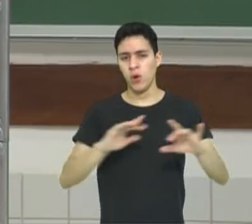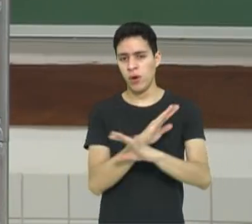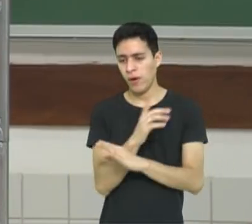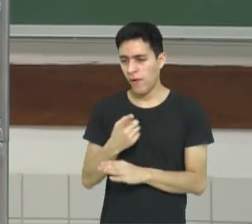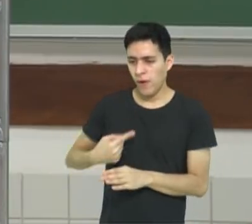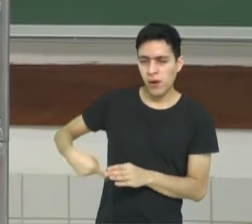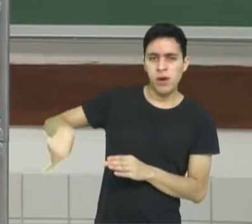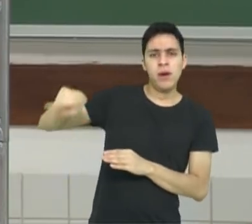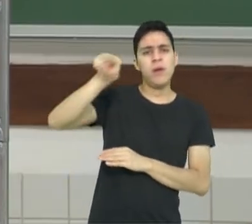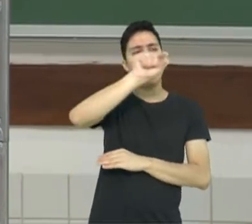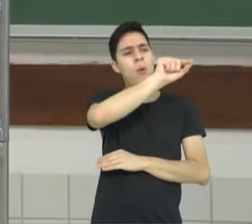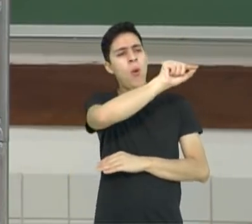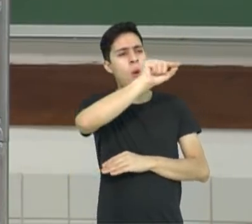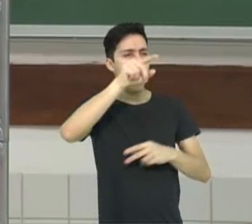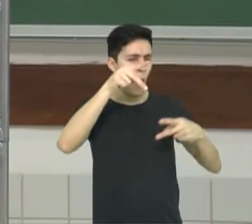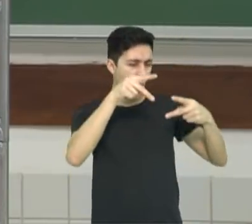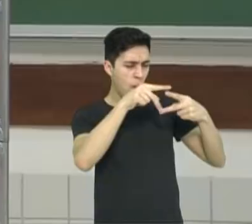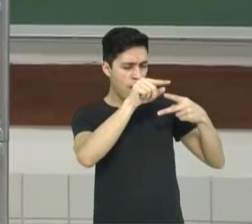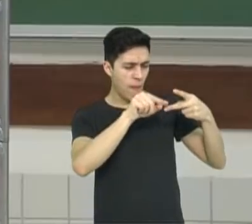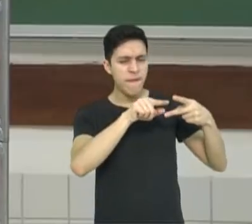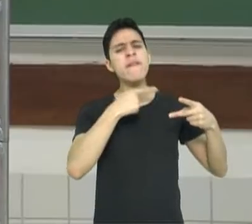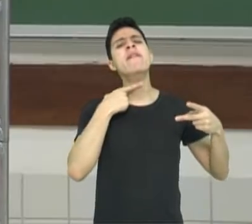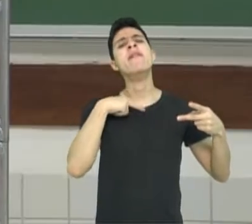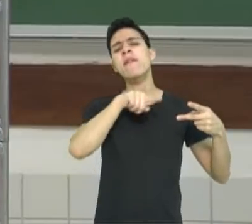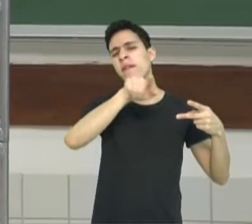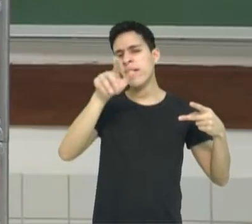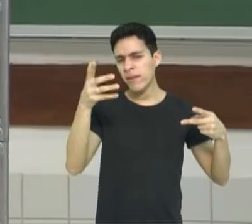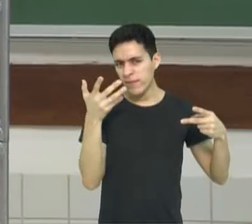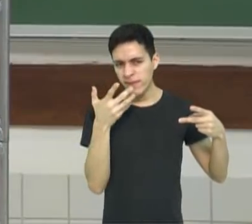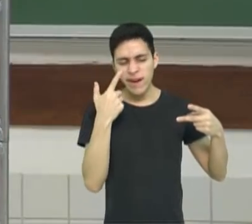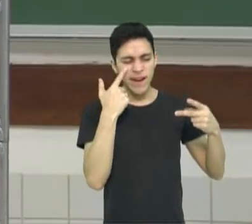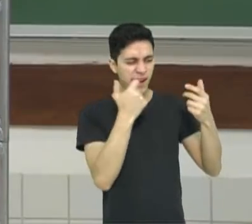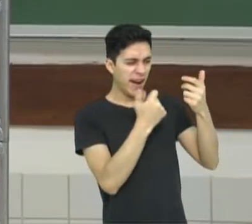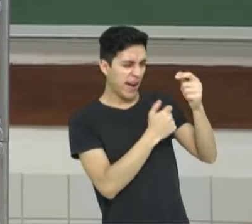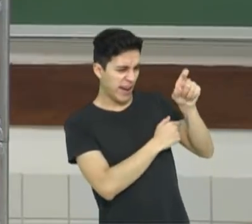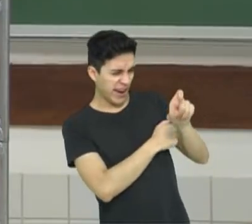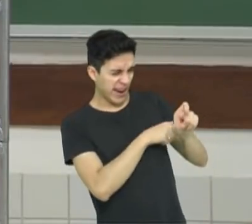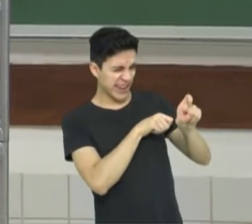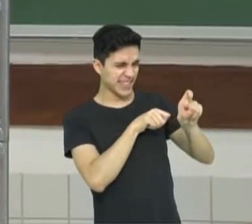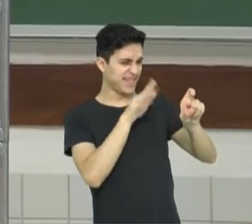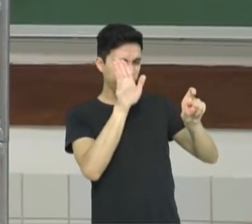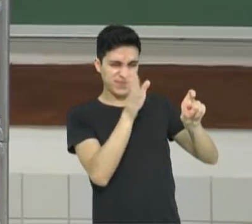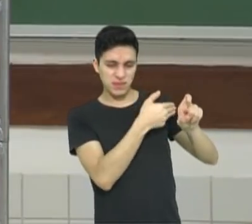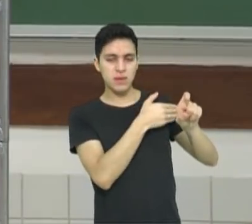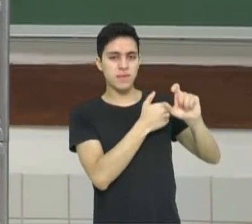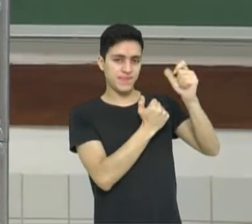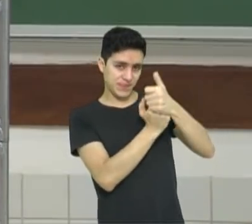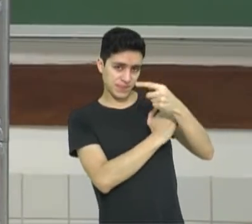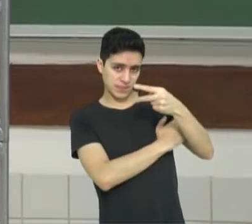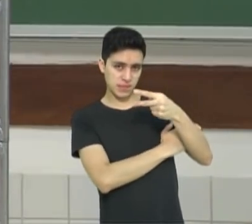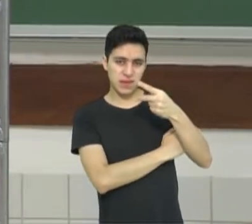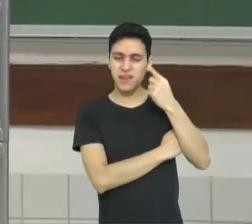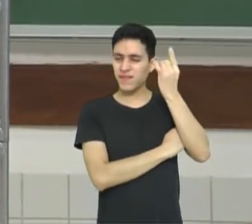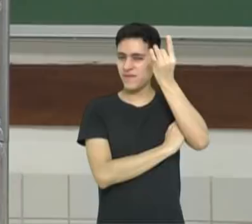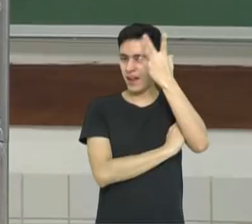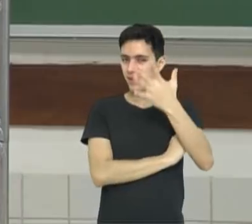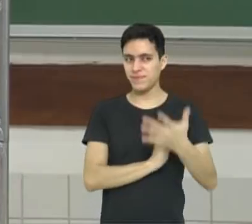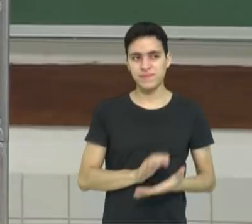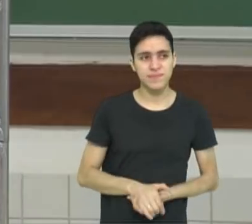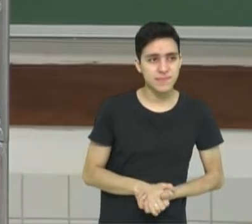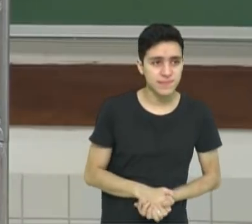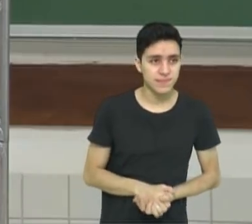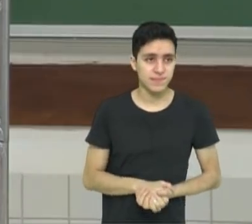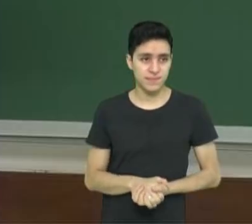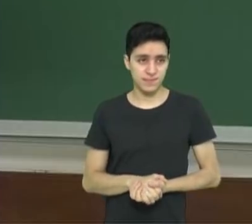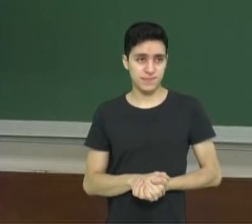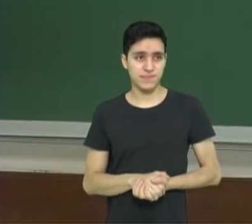em qualquer uma das duas equações que você queira, você troca o x por 2. Vai ficar muito fácil. Olha